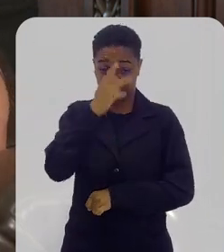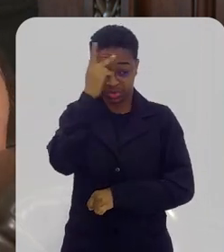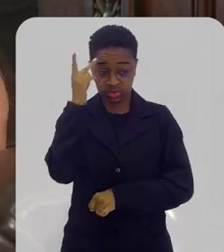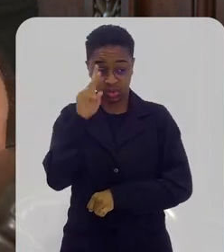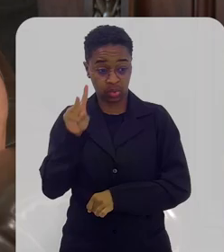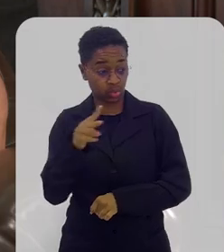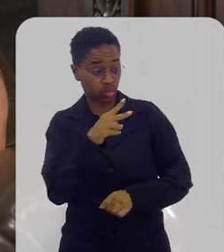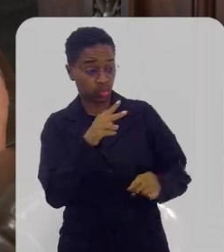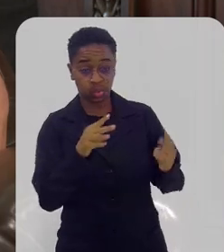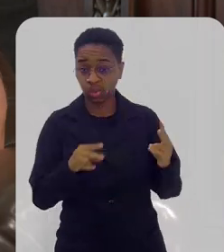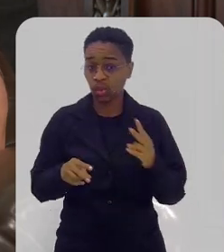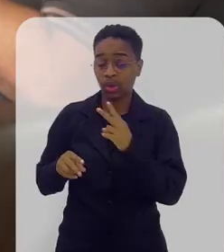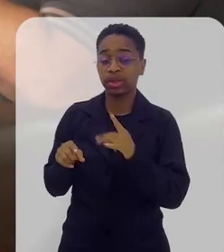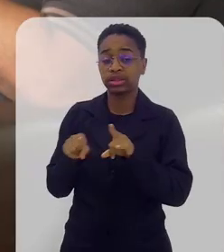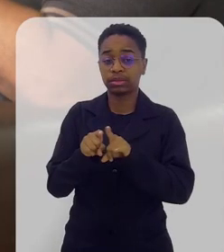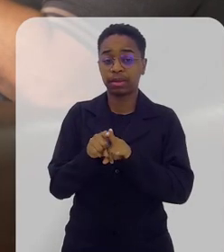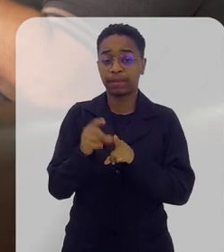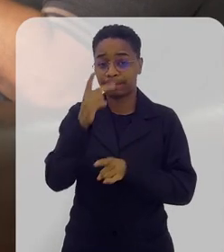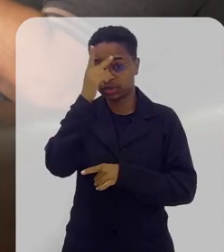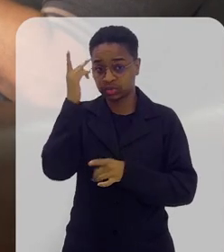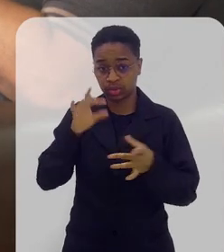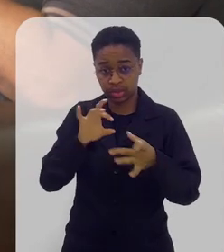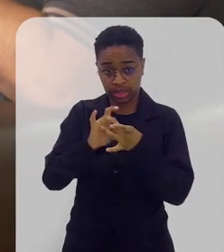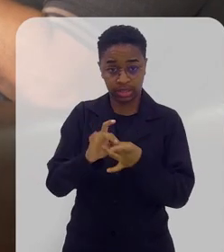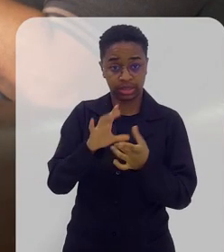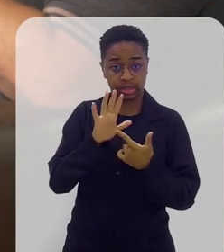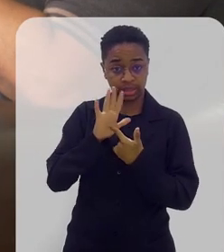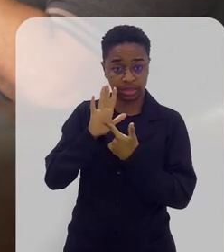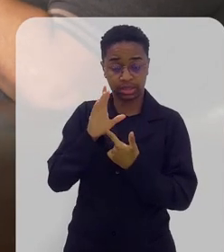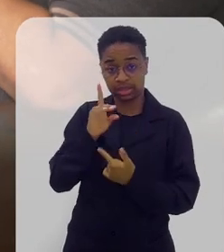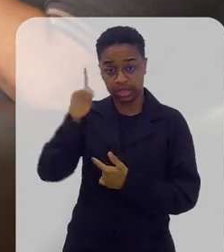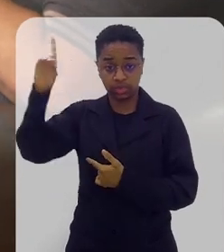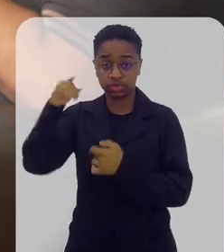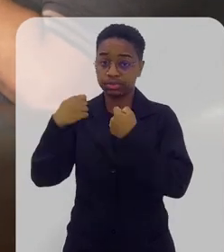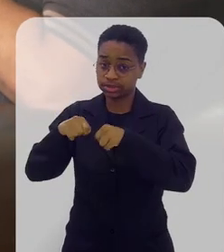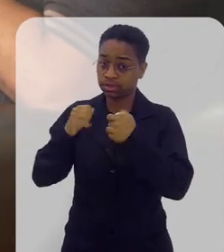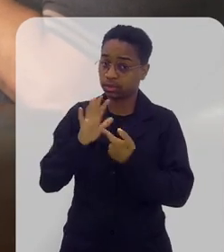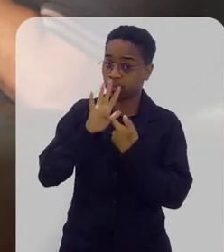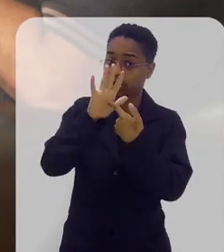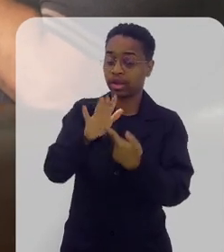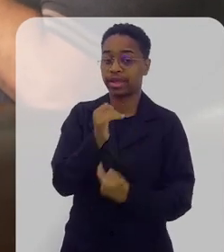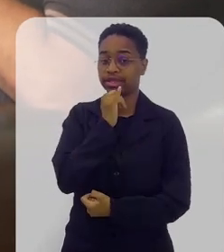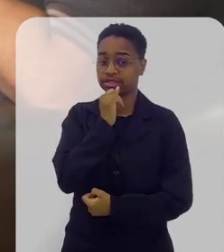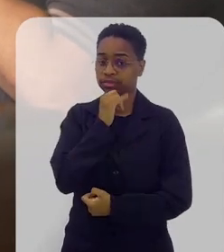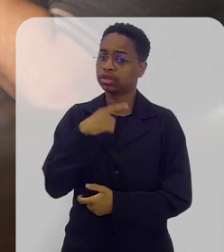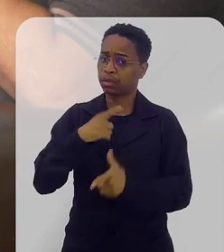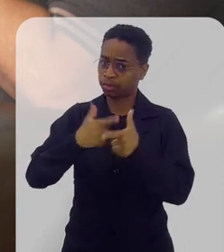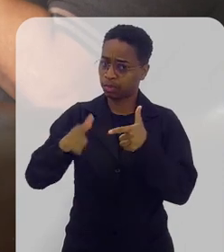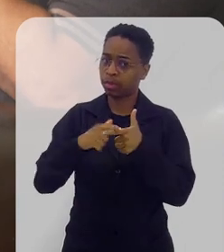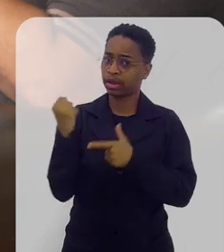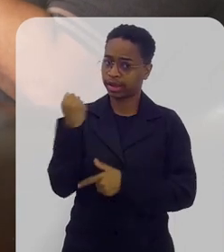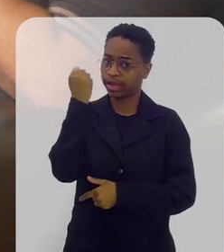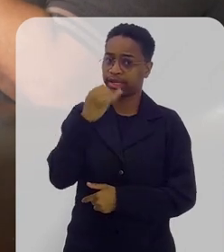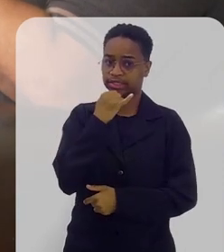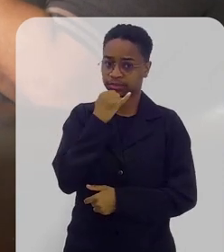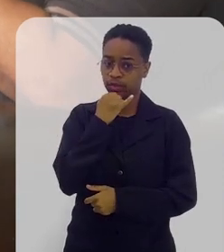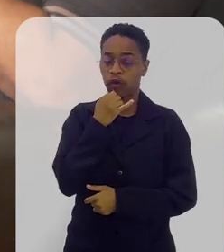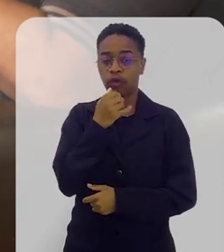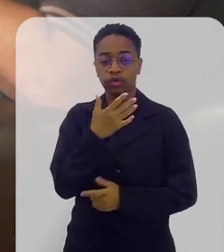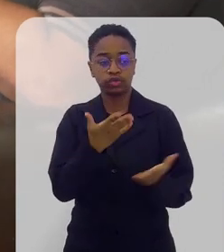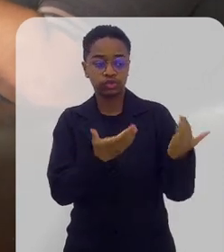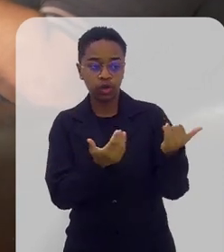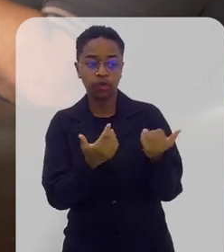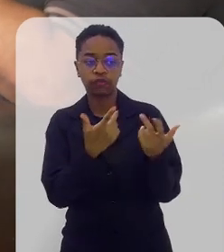olha para esse homem de Deus, que deveria ser o exemplo, nós temos aí um problema terrível. Jovens como vocês,